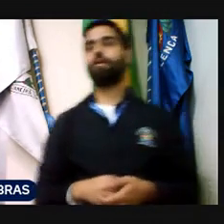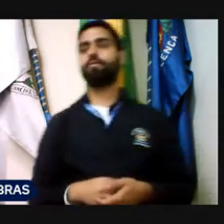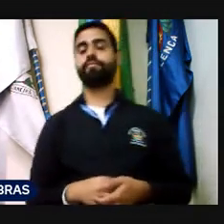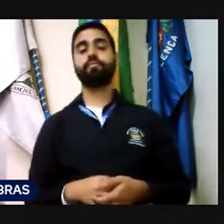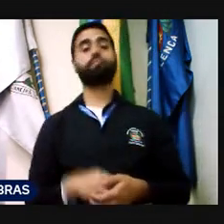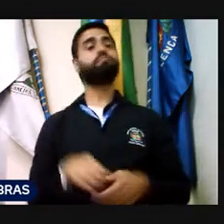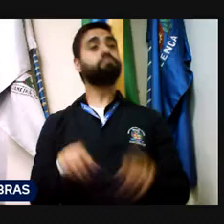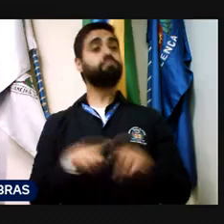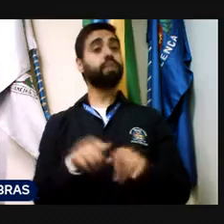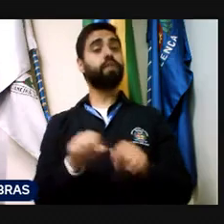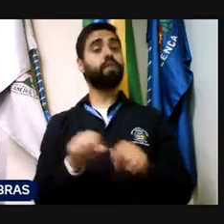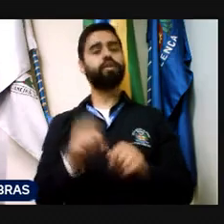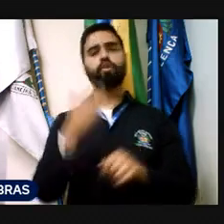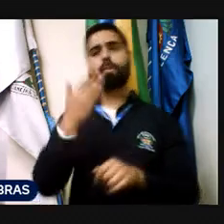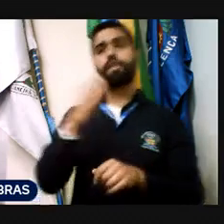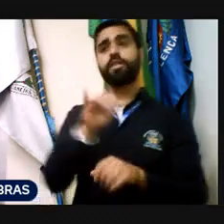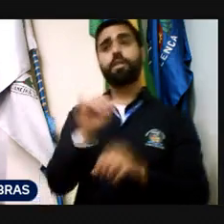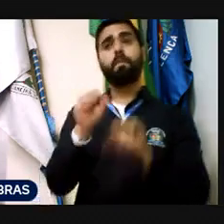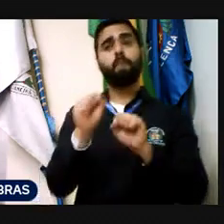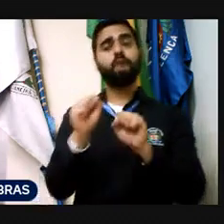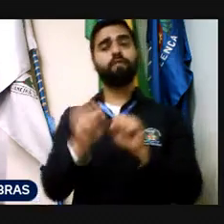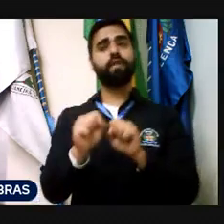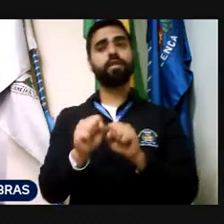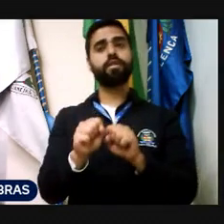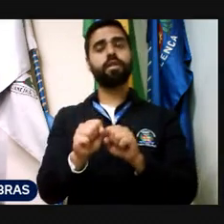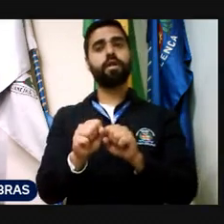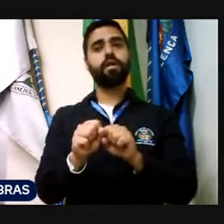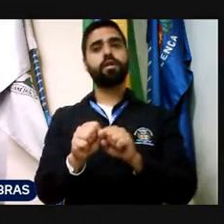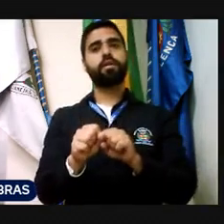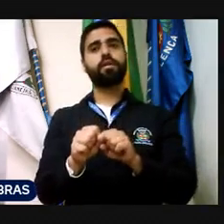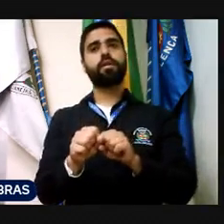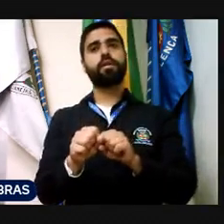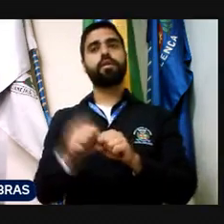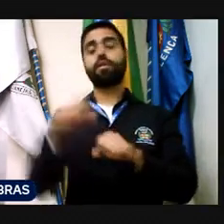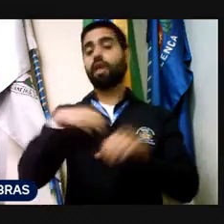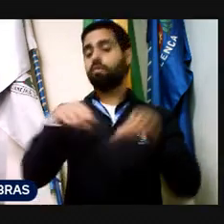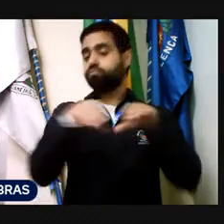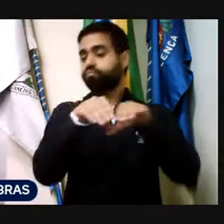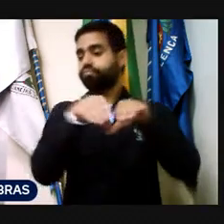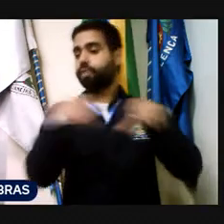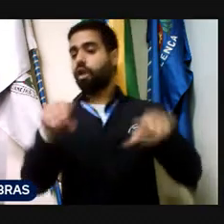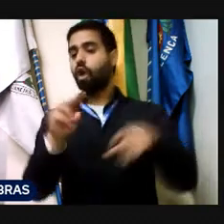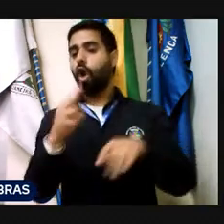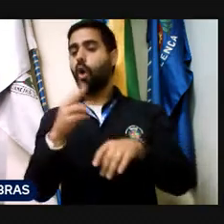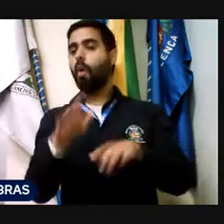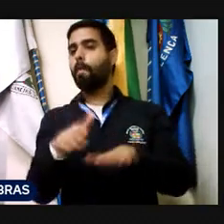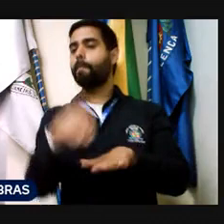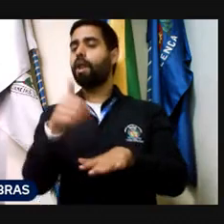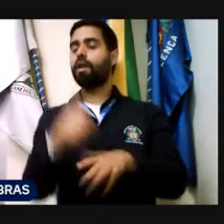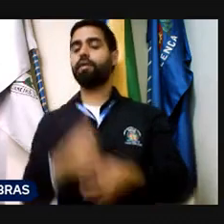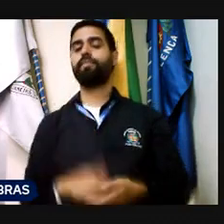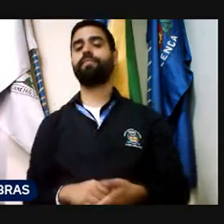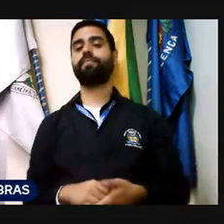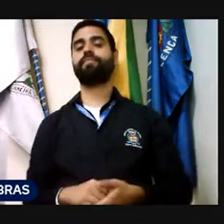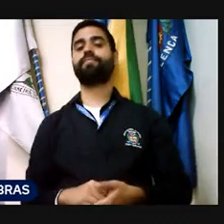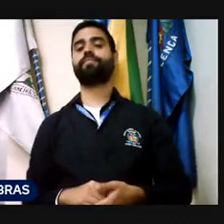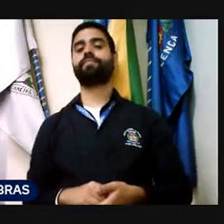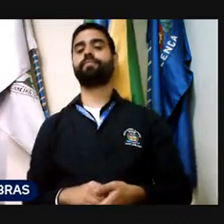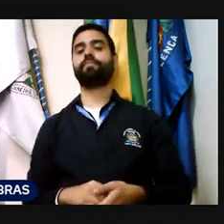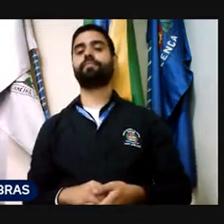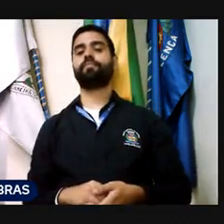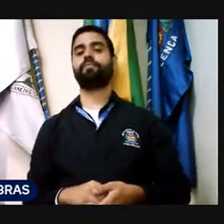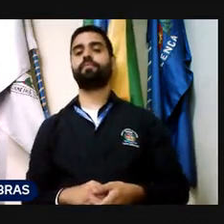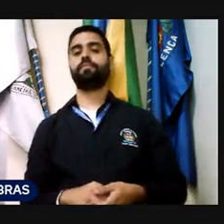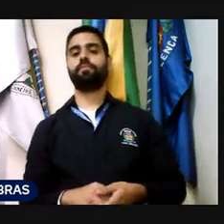a possibilidade da realizada no referido estudo com a instalação de lombadas e ou redutores de velocidade. Na certeza que o